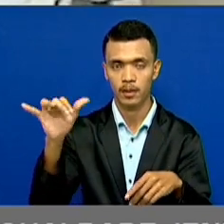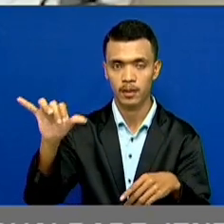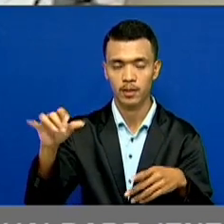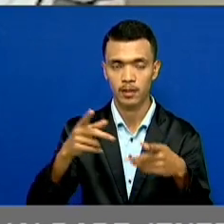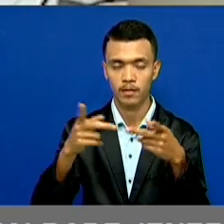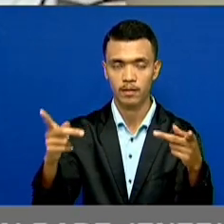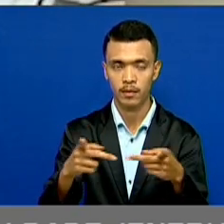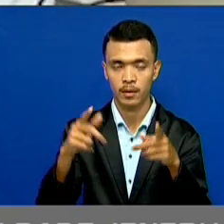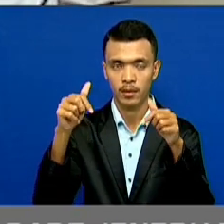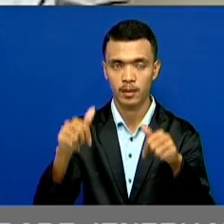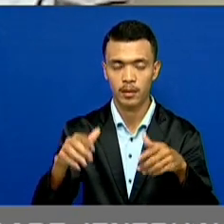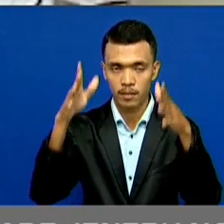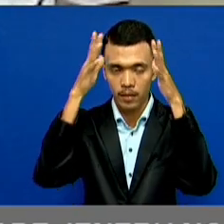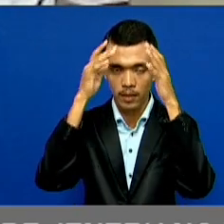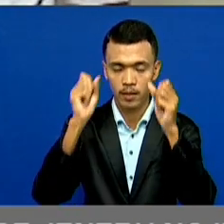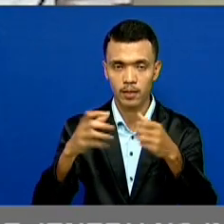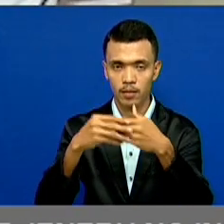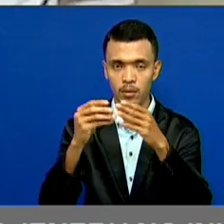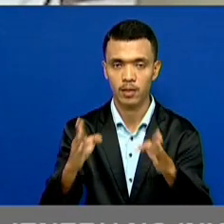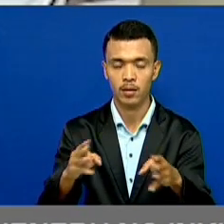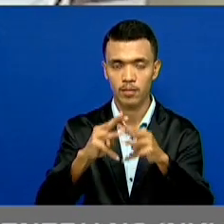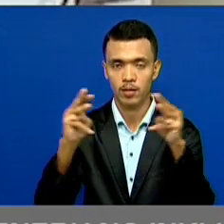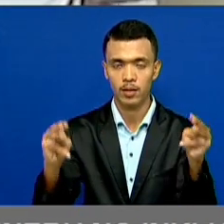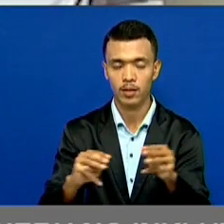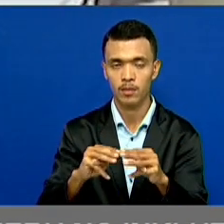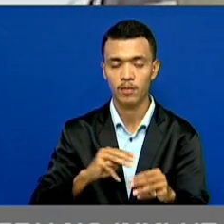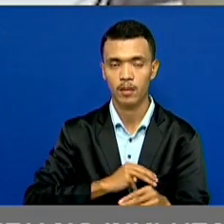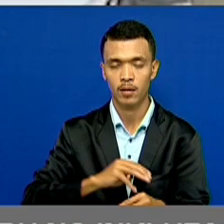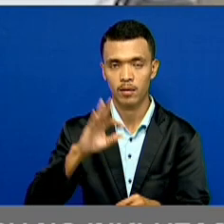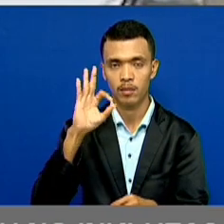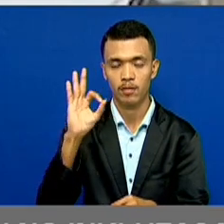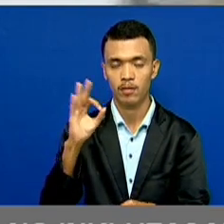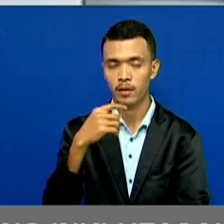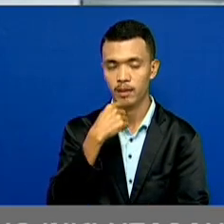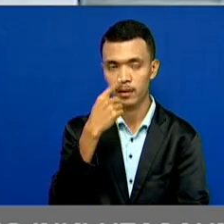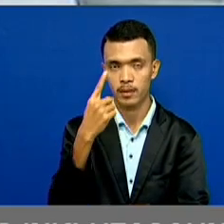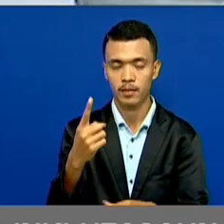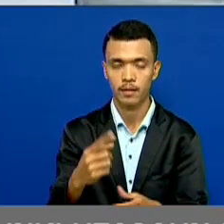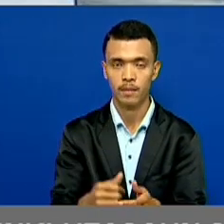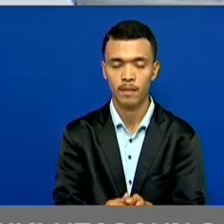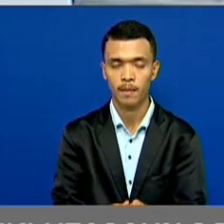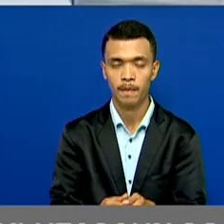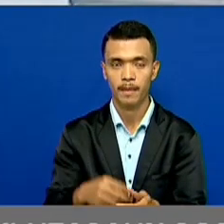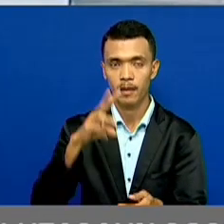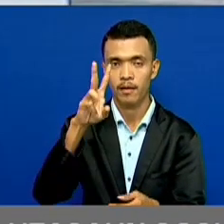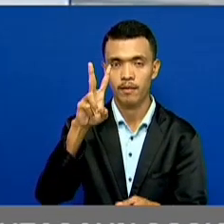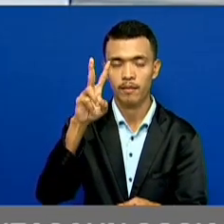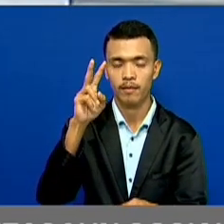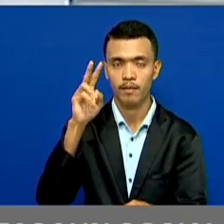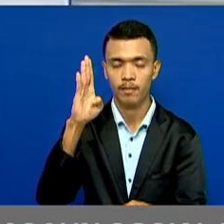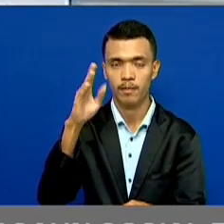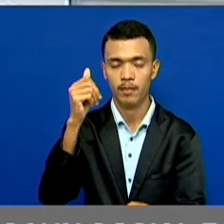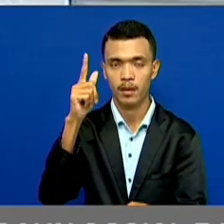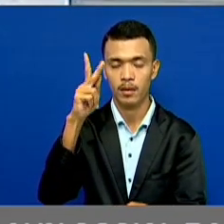dele. Presidente Autoridade Município Manufahi, Luiz Marçal da Costa Tavares garante, Balcão Único se